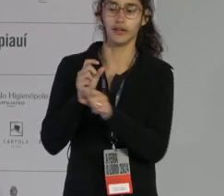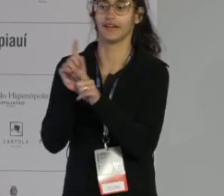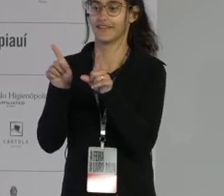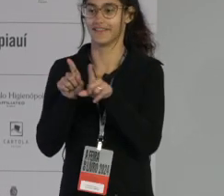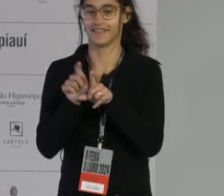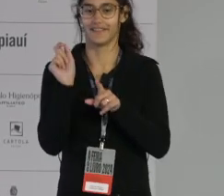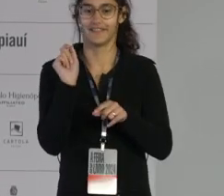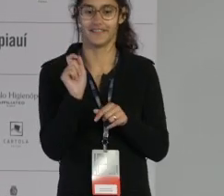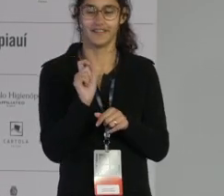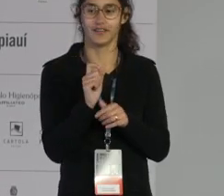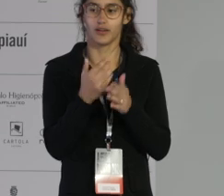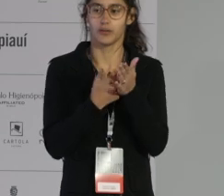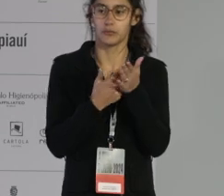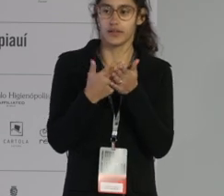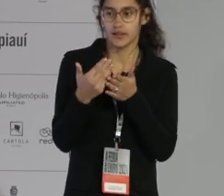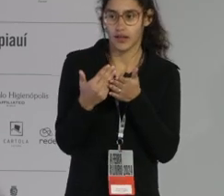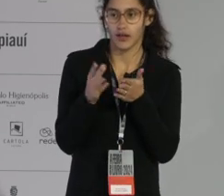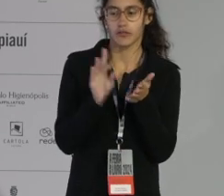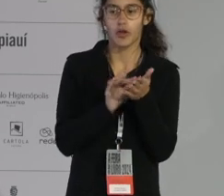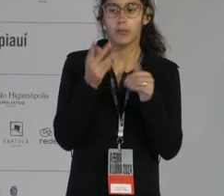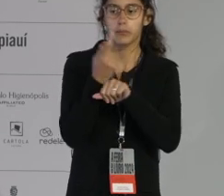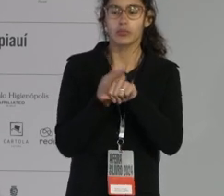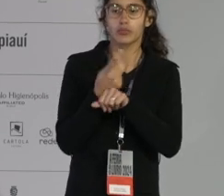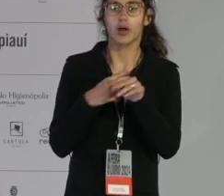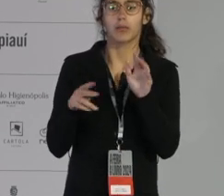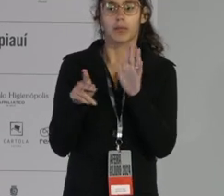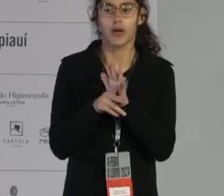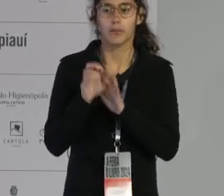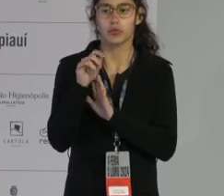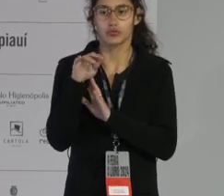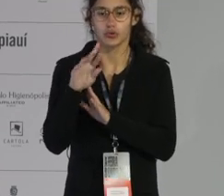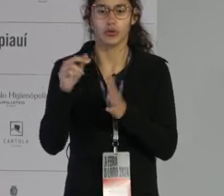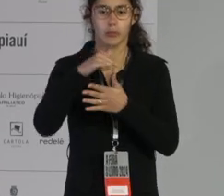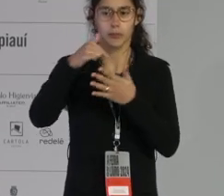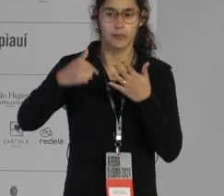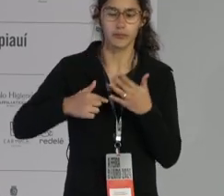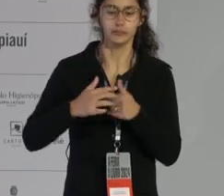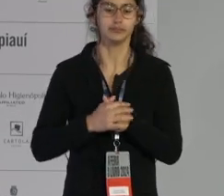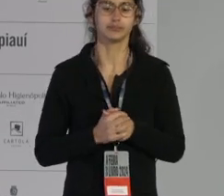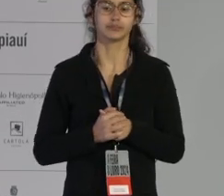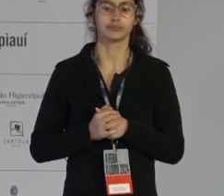e comecei a procurar editora, essas coisas.